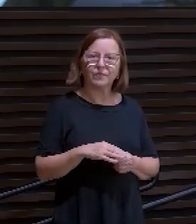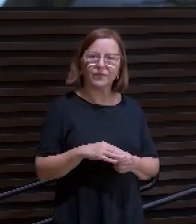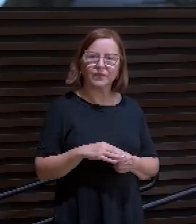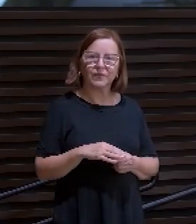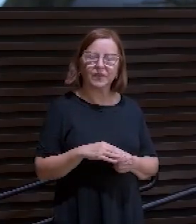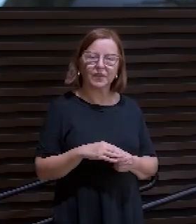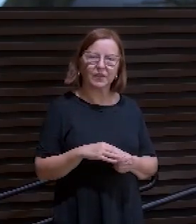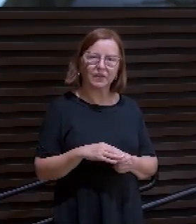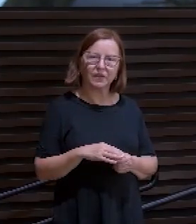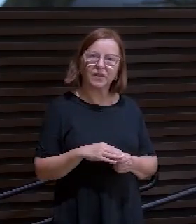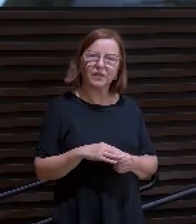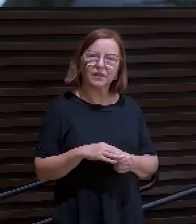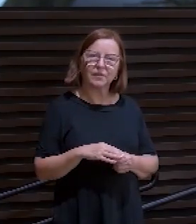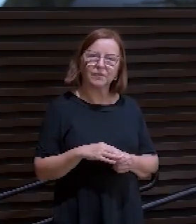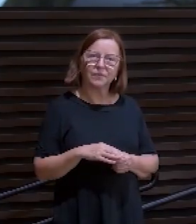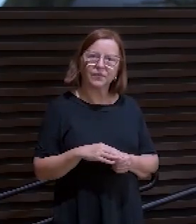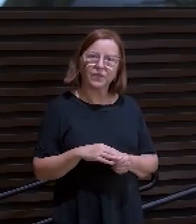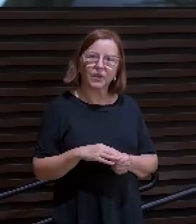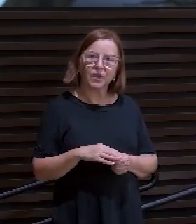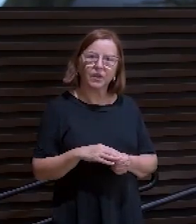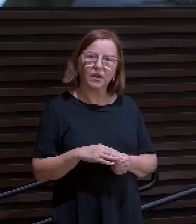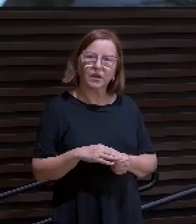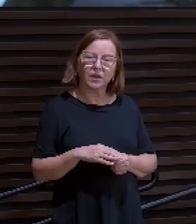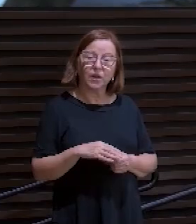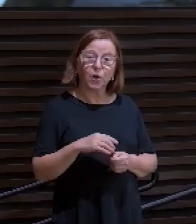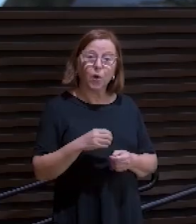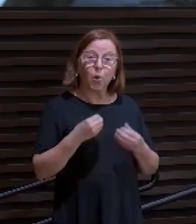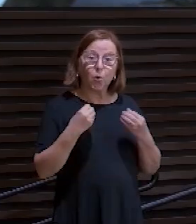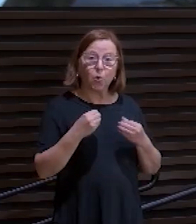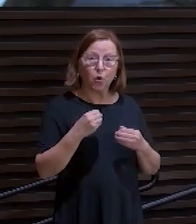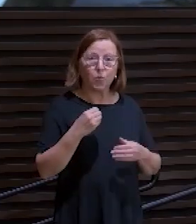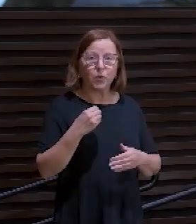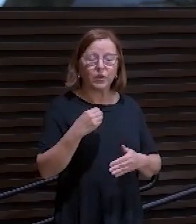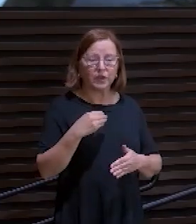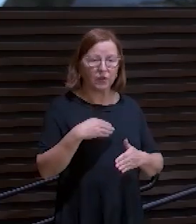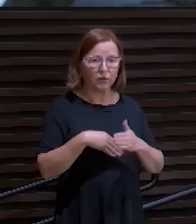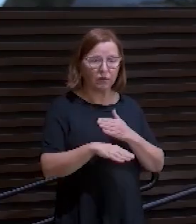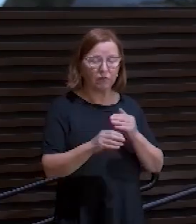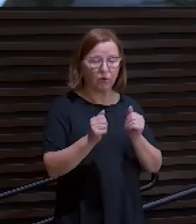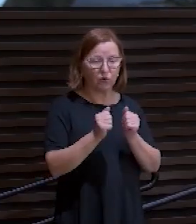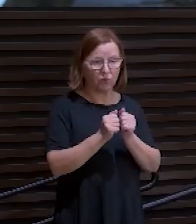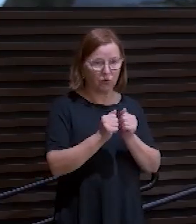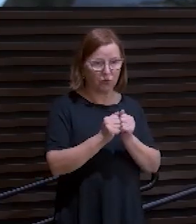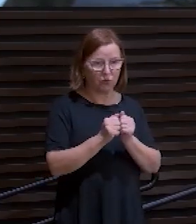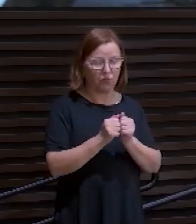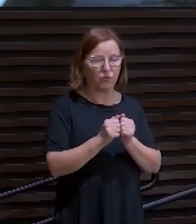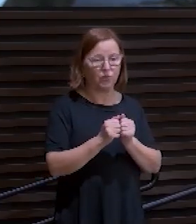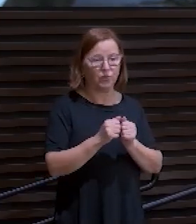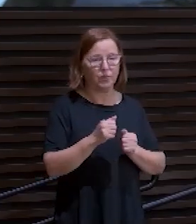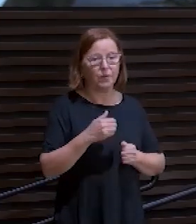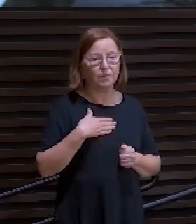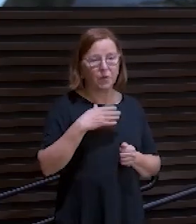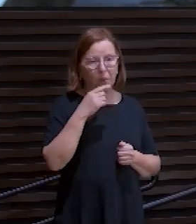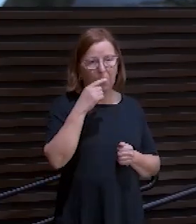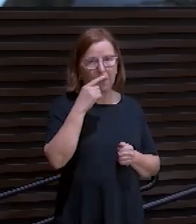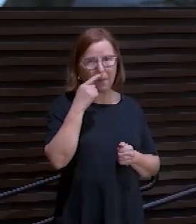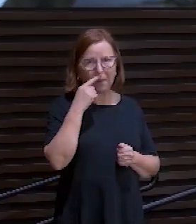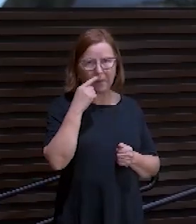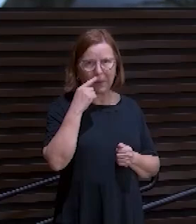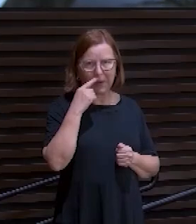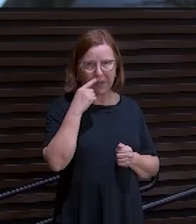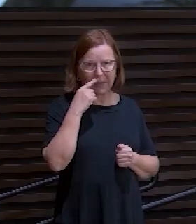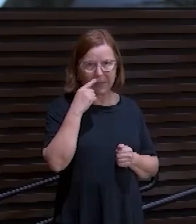irmãos, porque como subirei eu a meu pai, se o moço não for comigo, para que não veja eu que meu